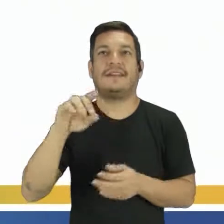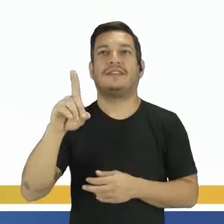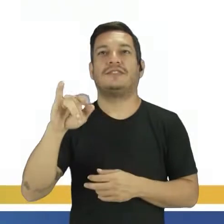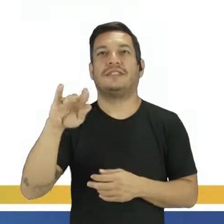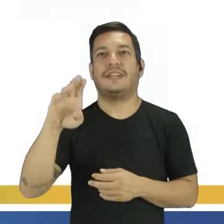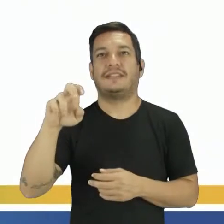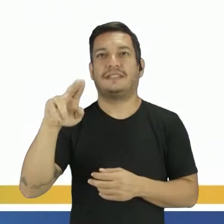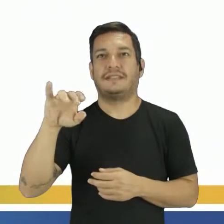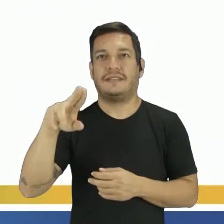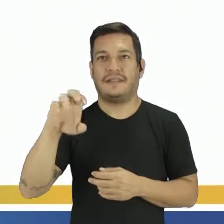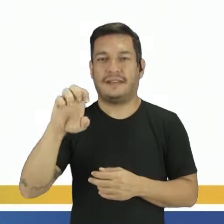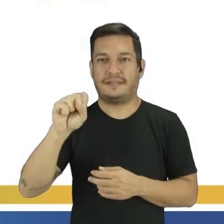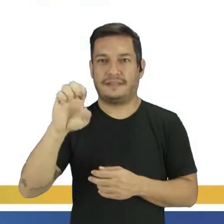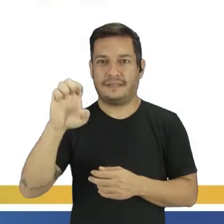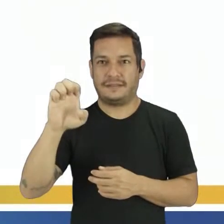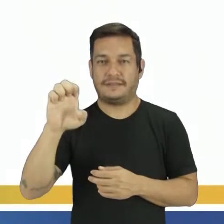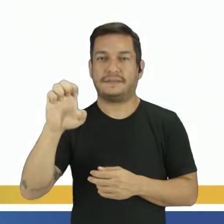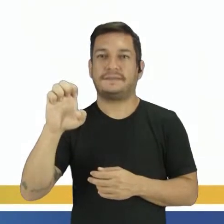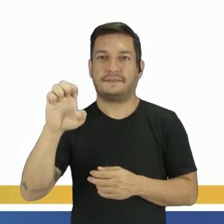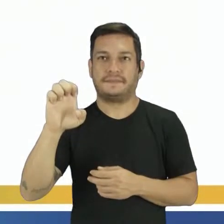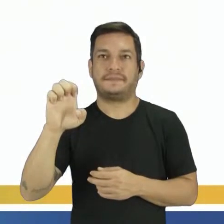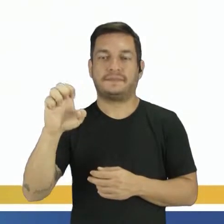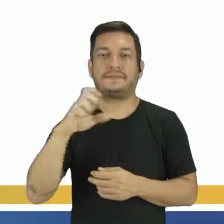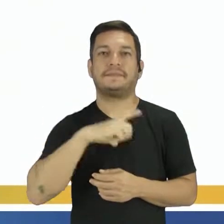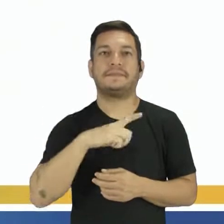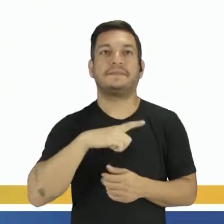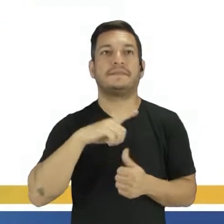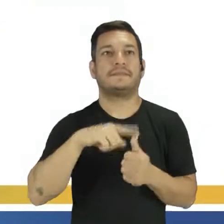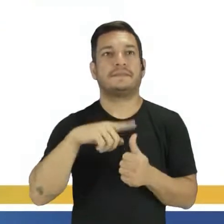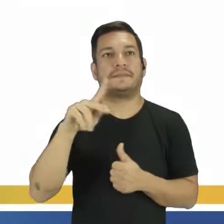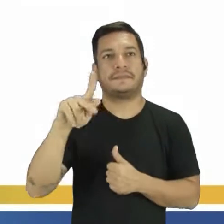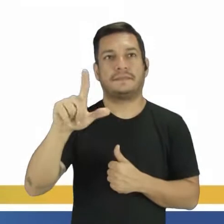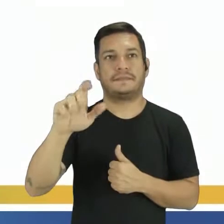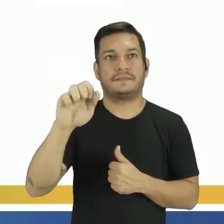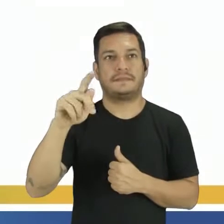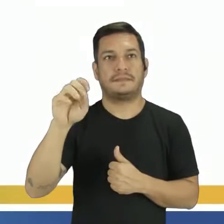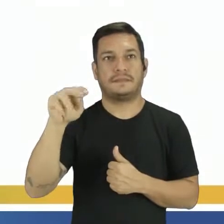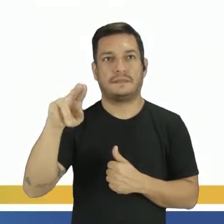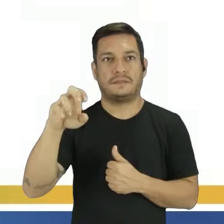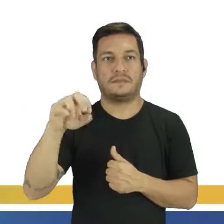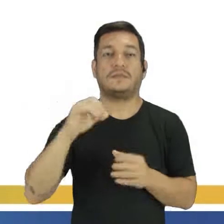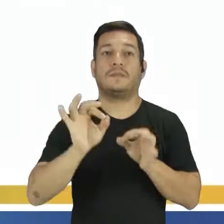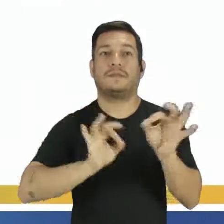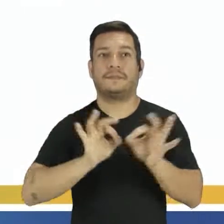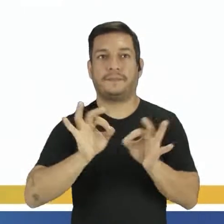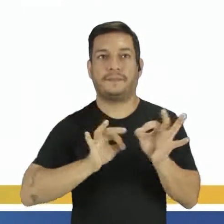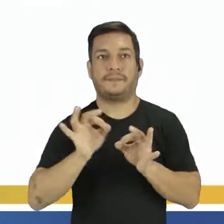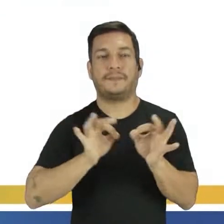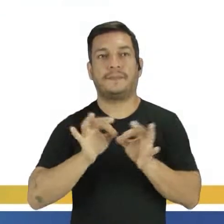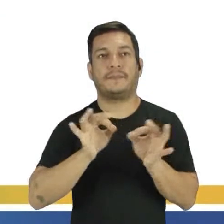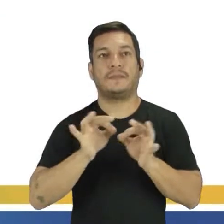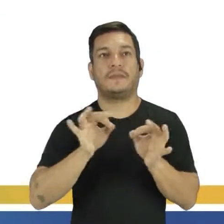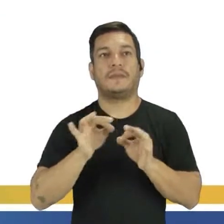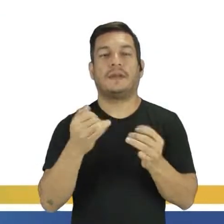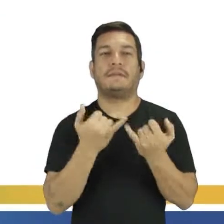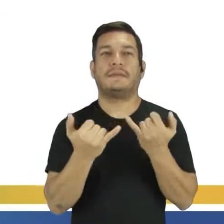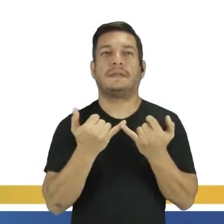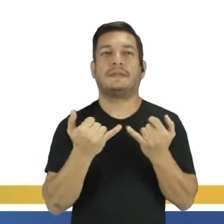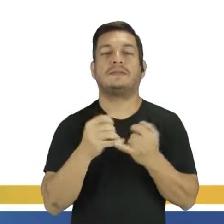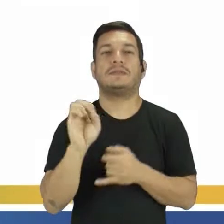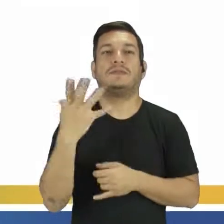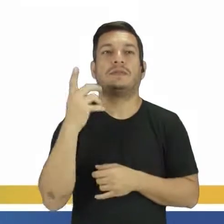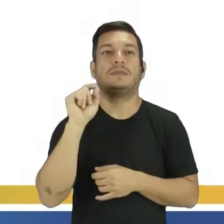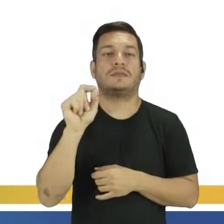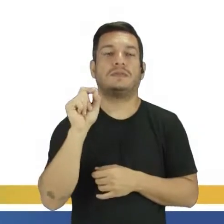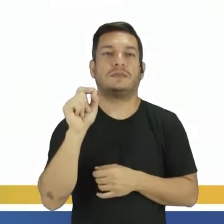diacinese. Professor, como é isso? Então, no leptótemo a gente vai ter a organização, né, muito semelhante ao que